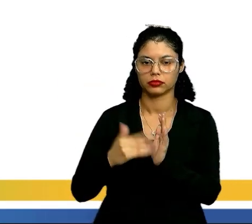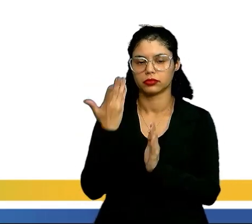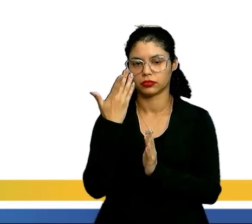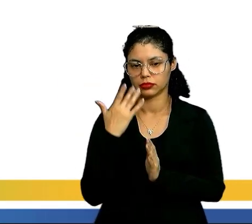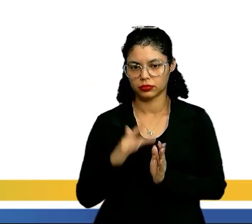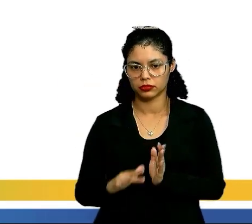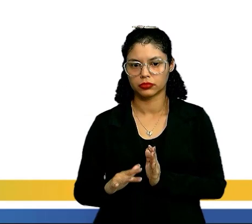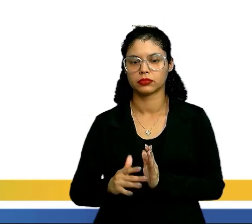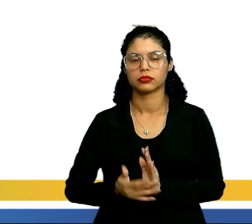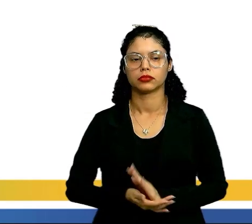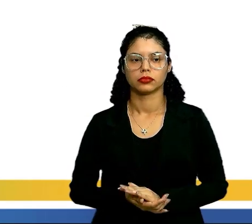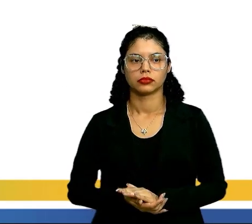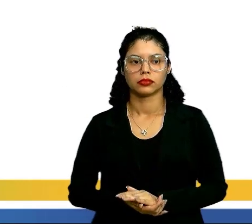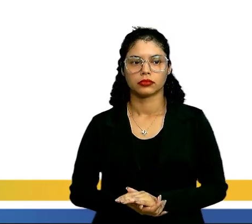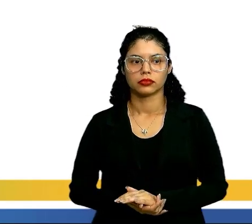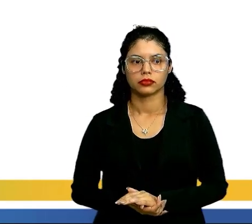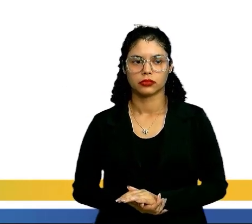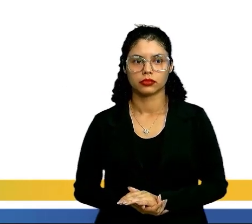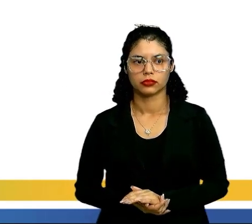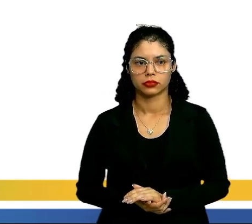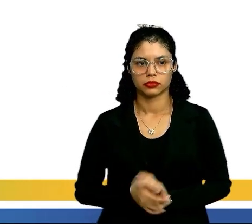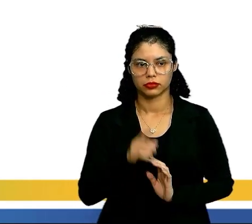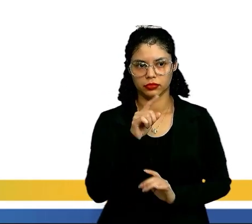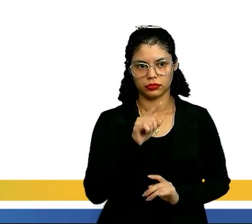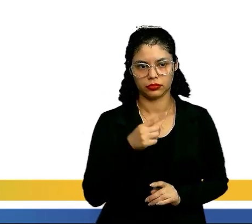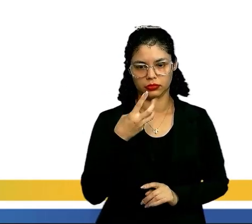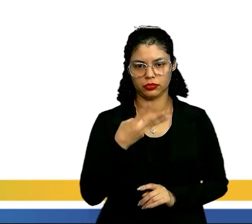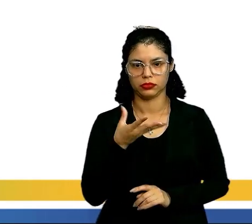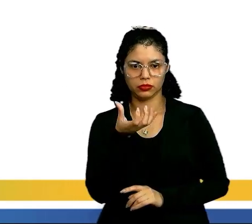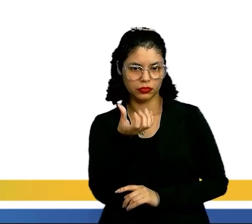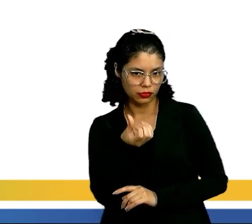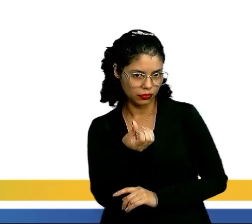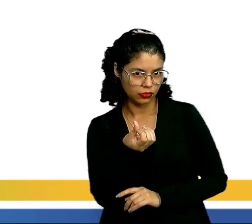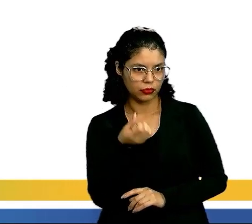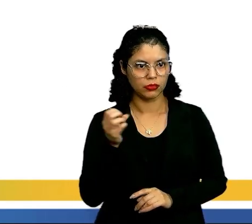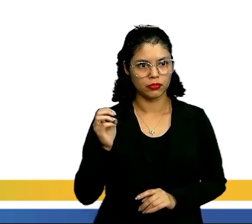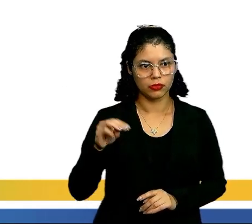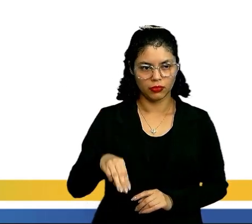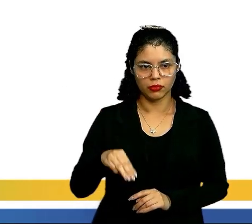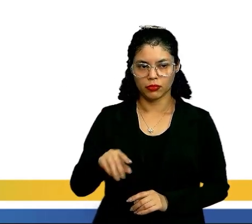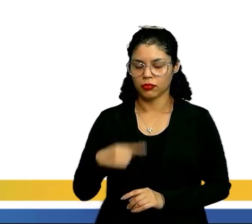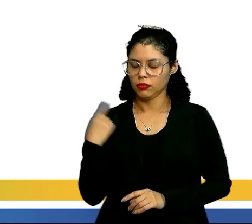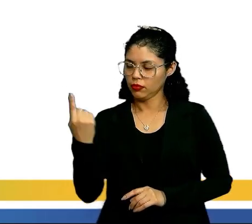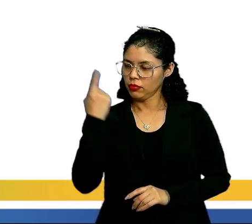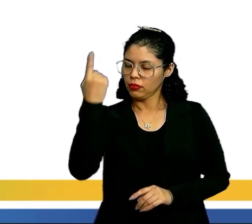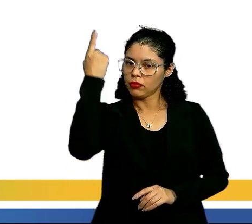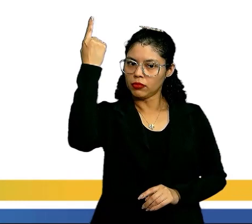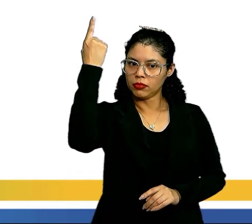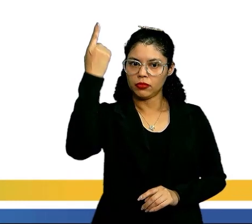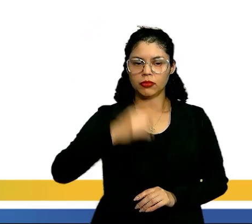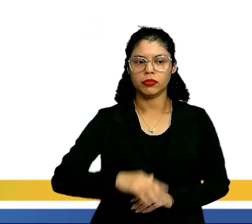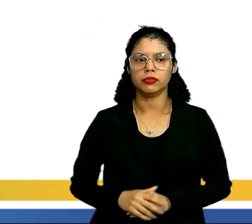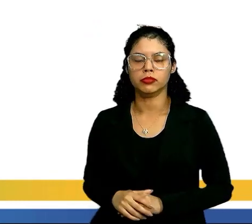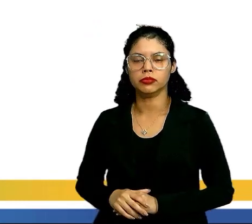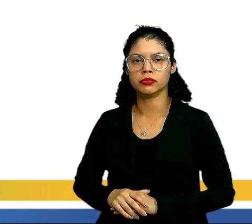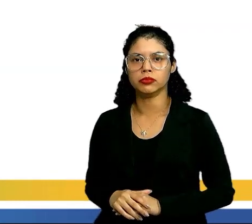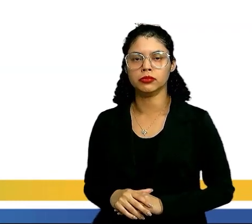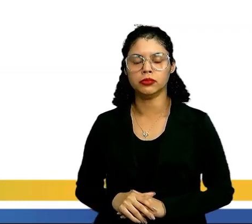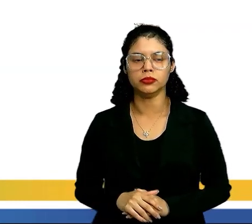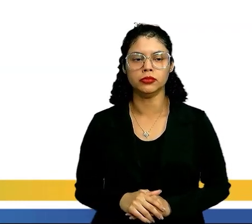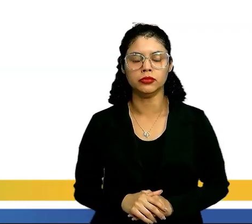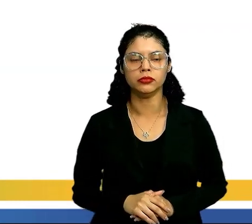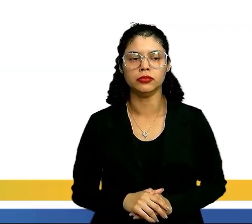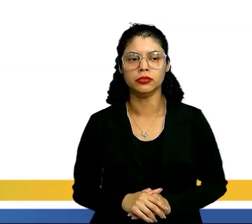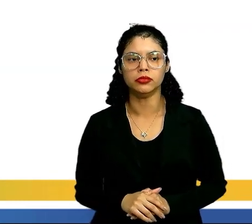a criança. Então, nós temos aí uma curva. E isso medindo aí, tá, a altura do prédio, de 36 metros